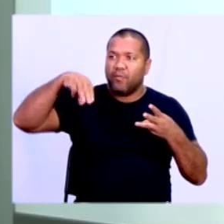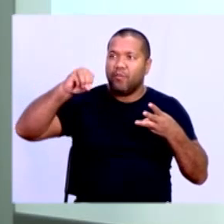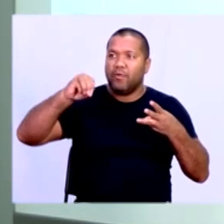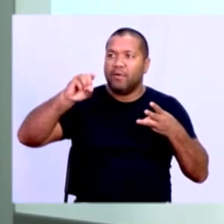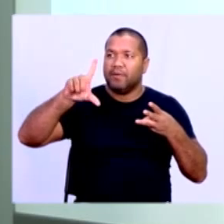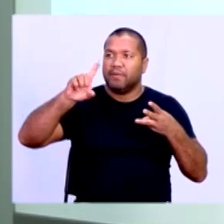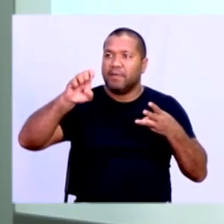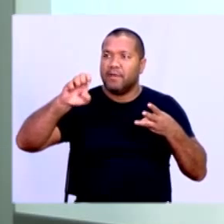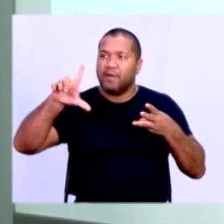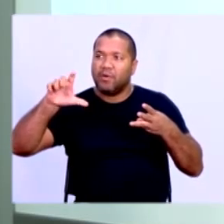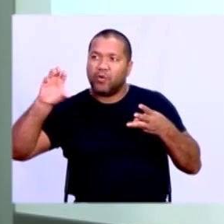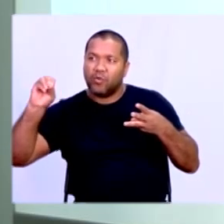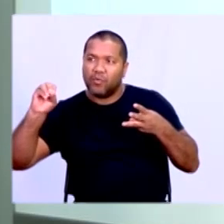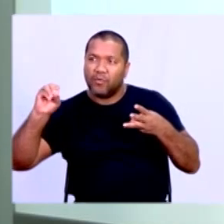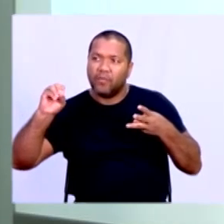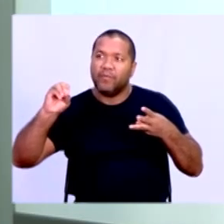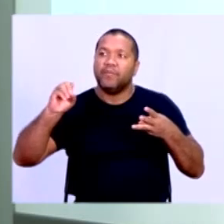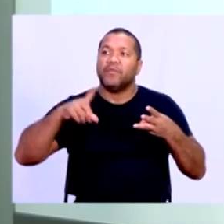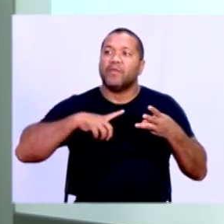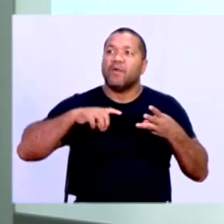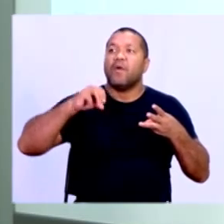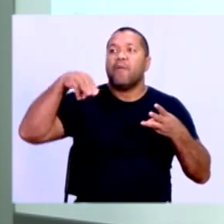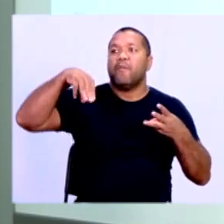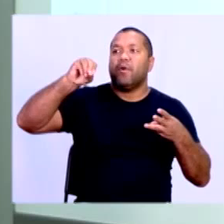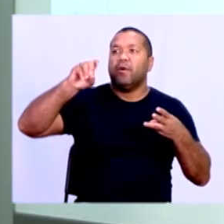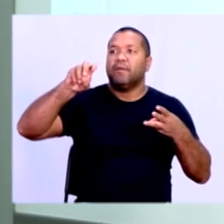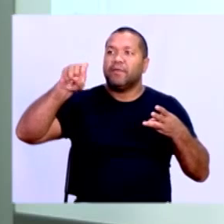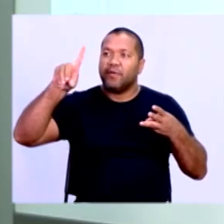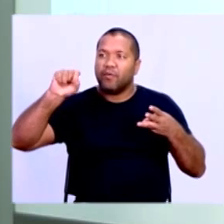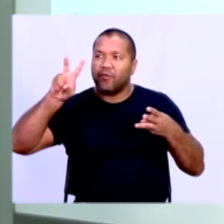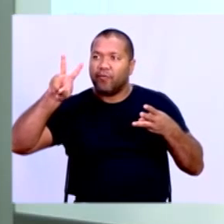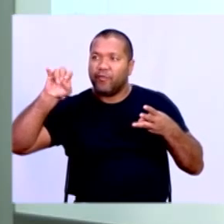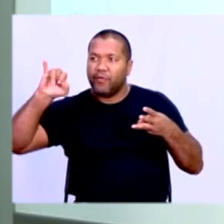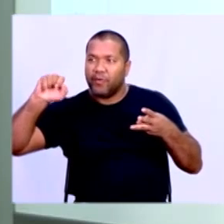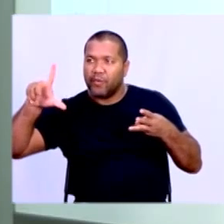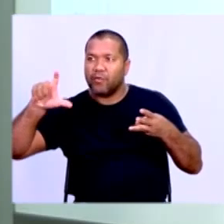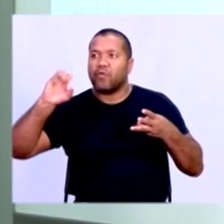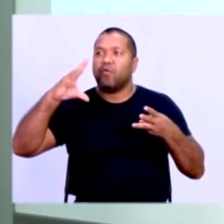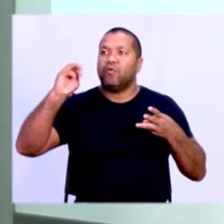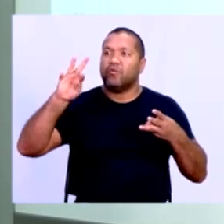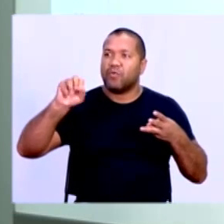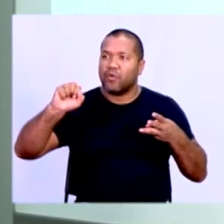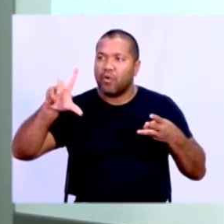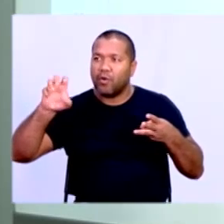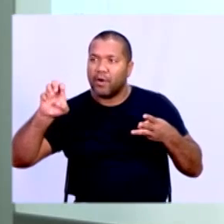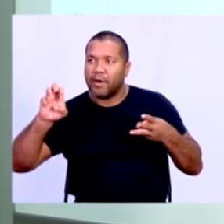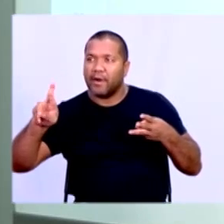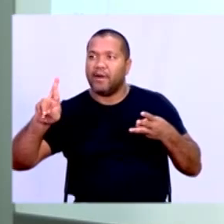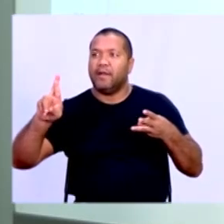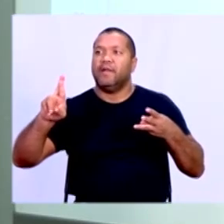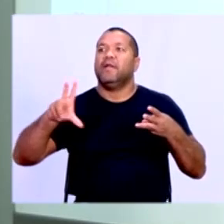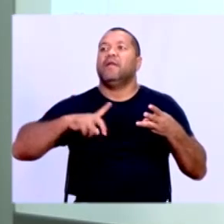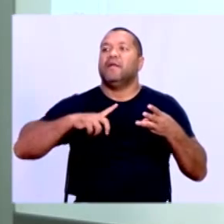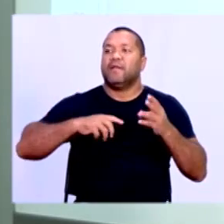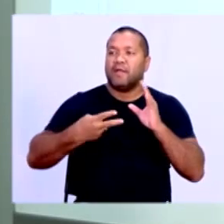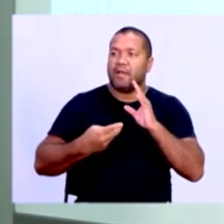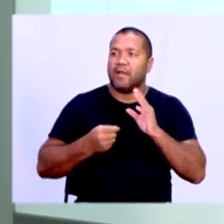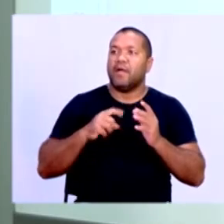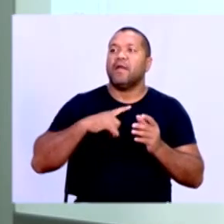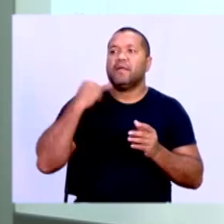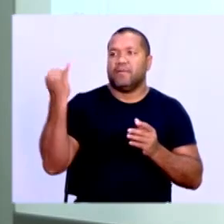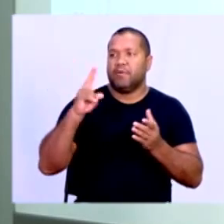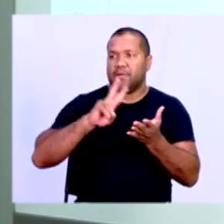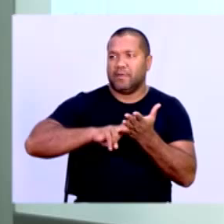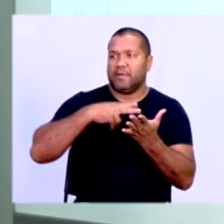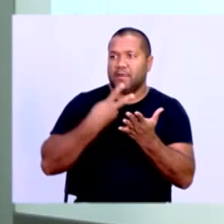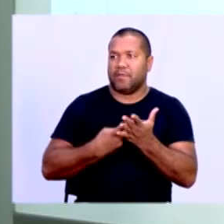em inglês é model. Então é model, view, controller. Aí eu deixei a tradução, porque eu acho que é importante. Aqui no Brasil a gente